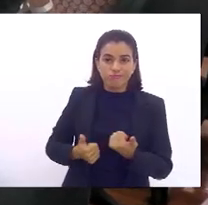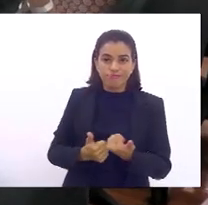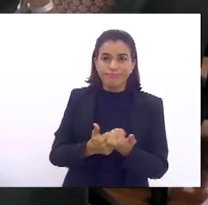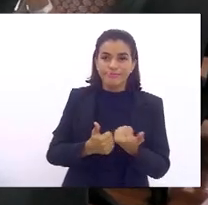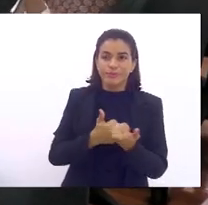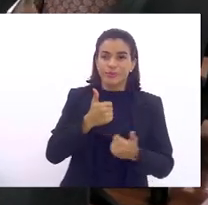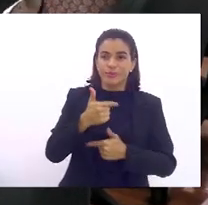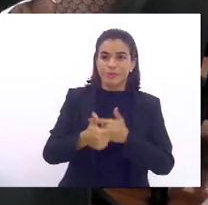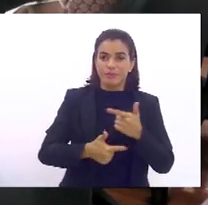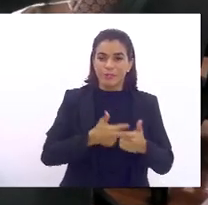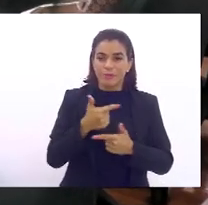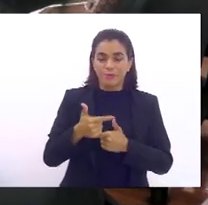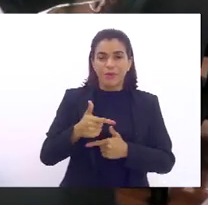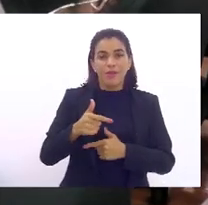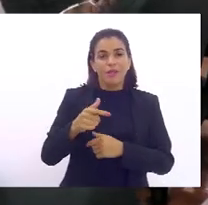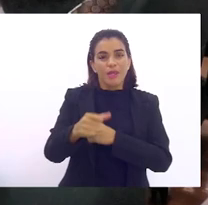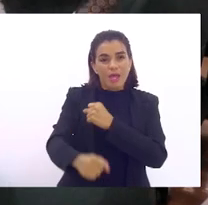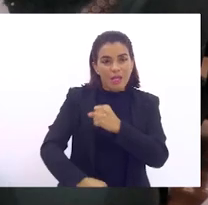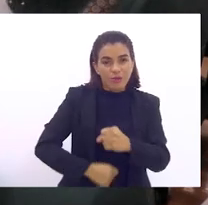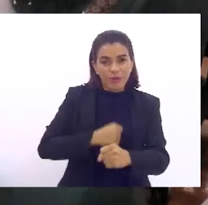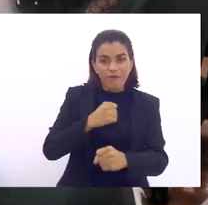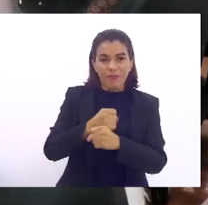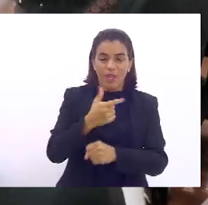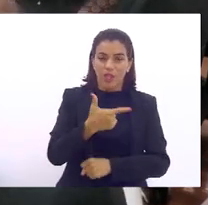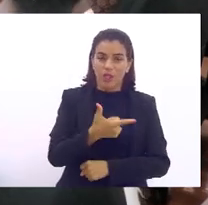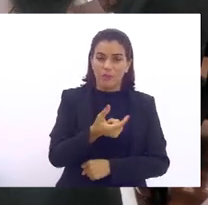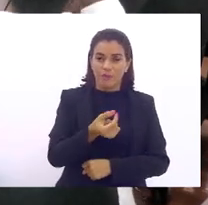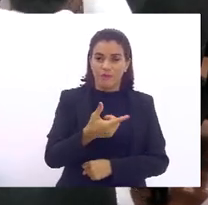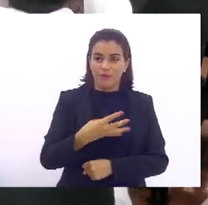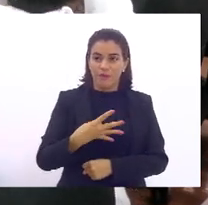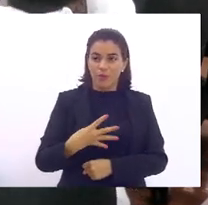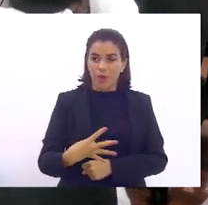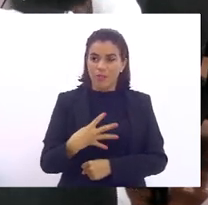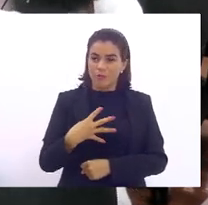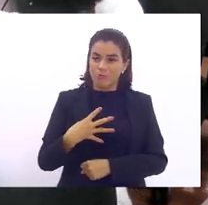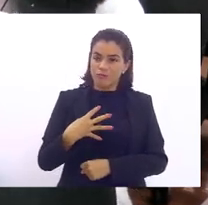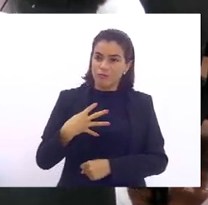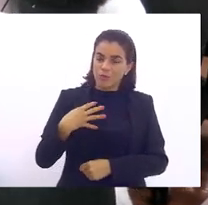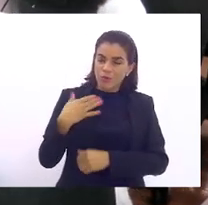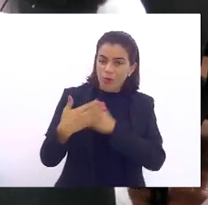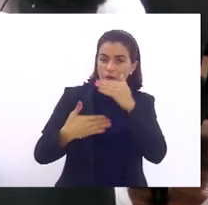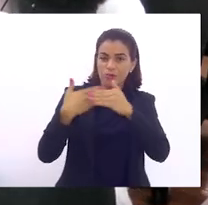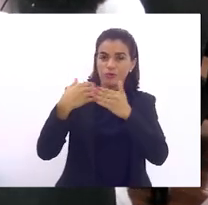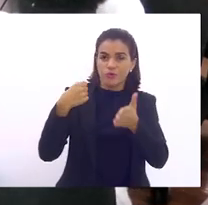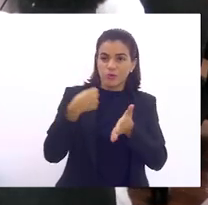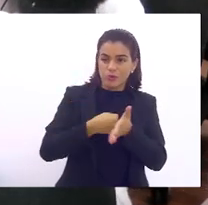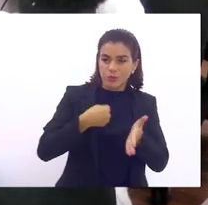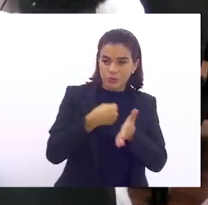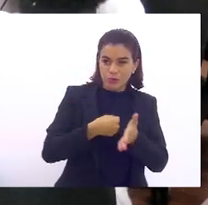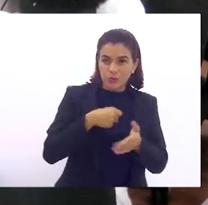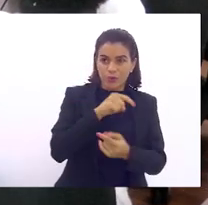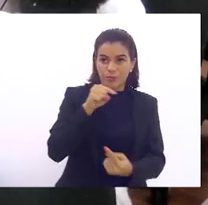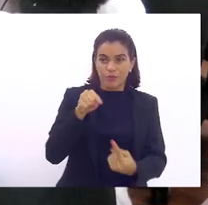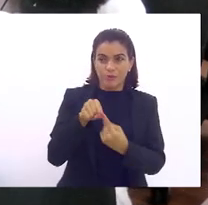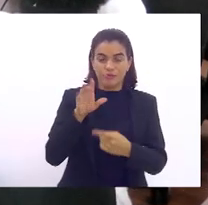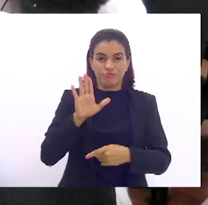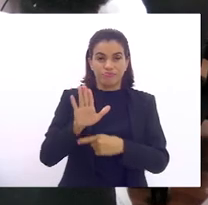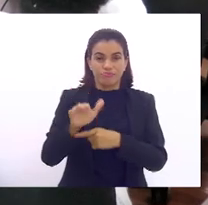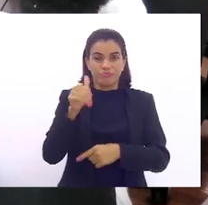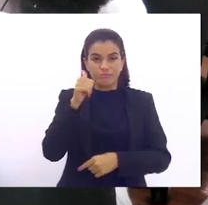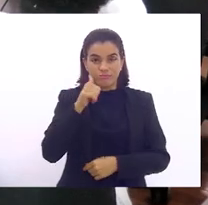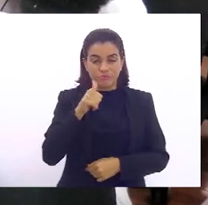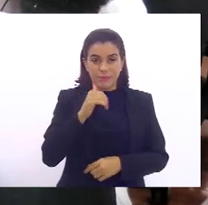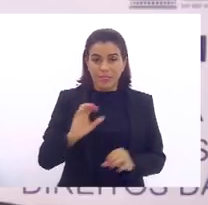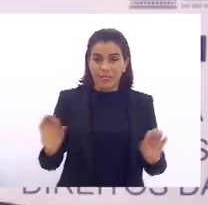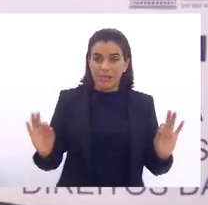que a gente possa ter um próximo ano de muita construção e luta pela vida das nossas mulheres então em